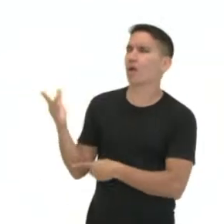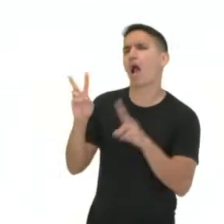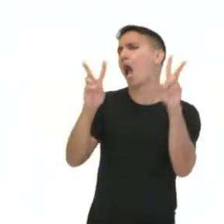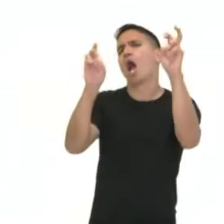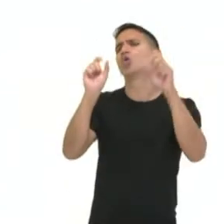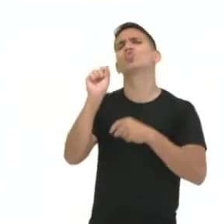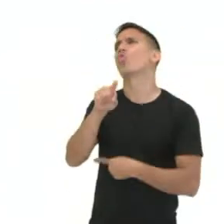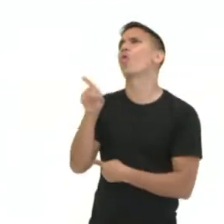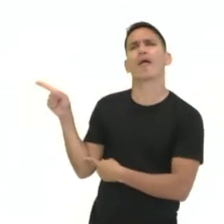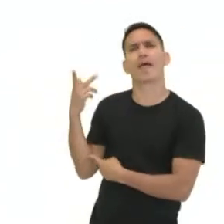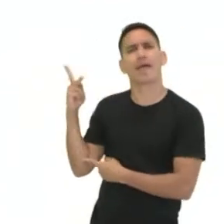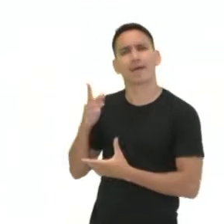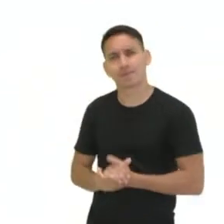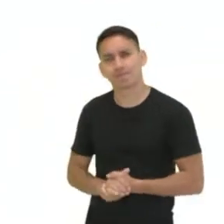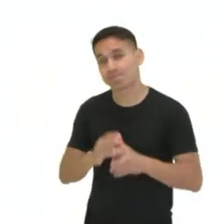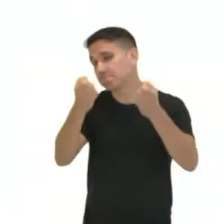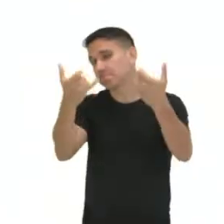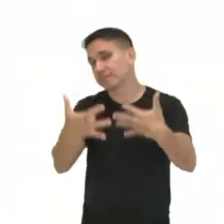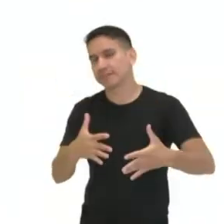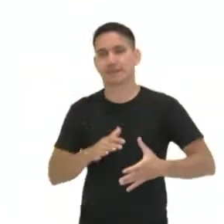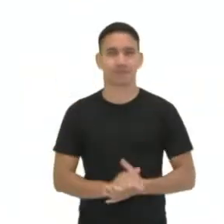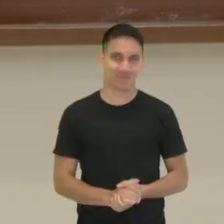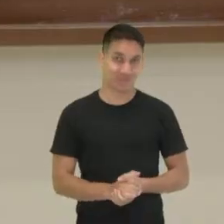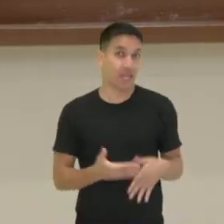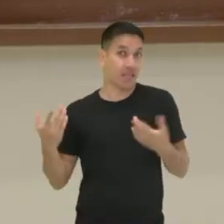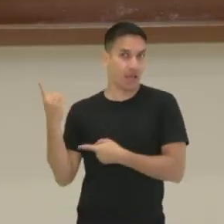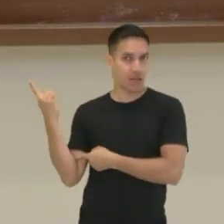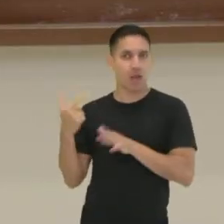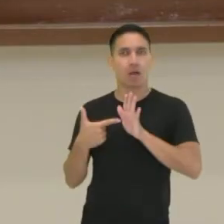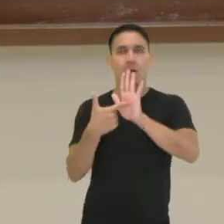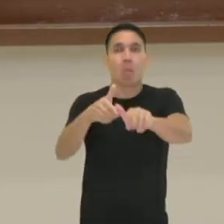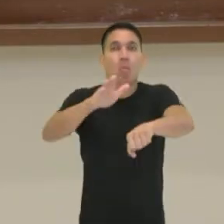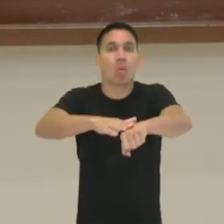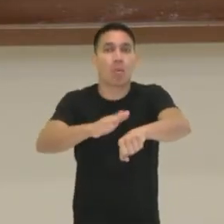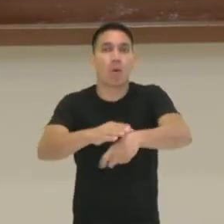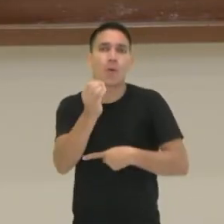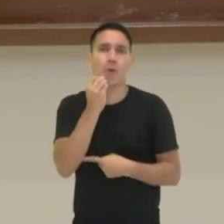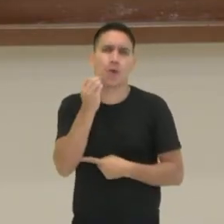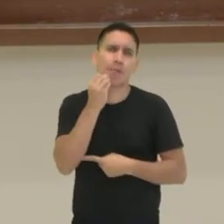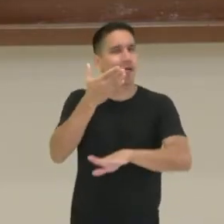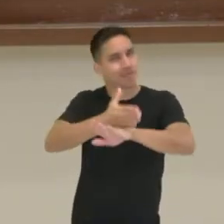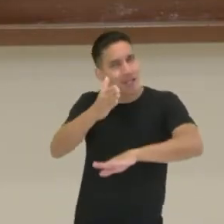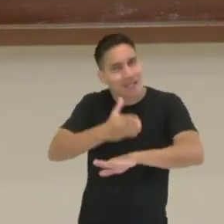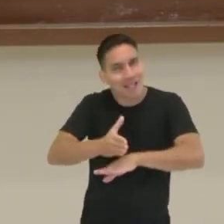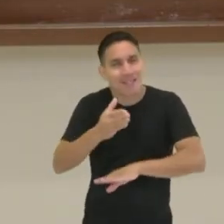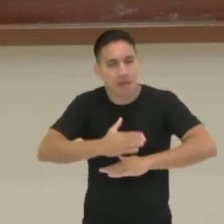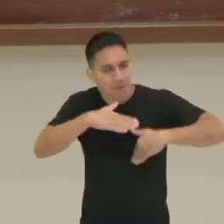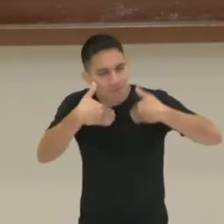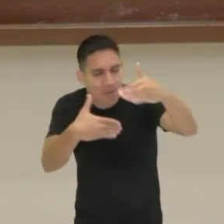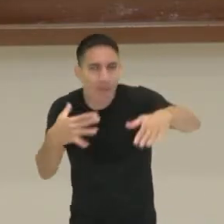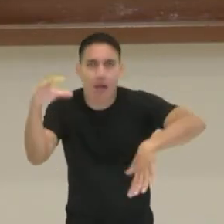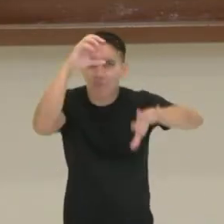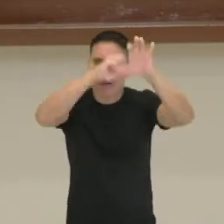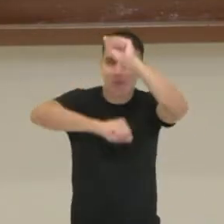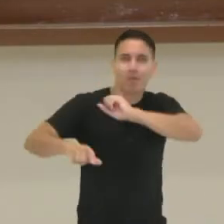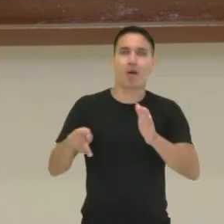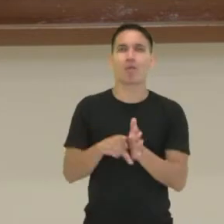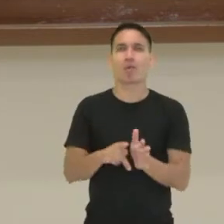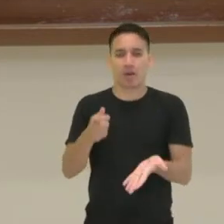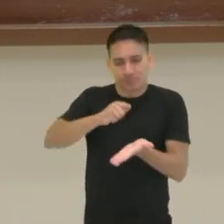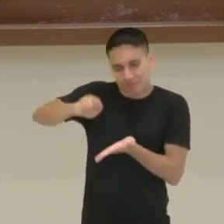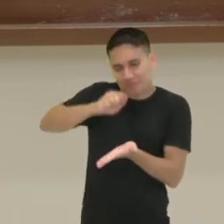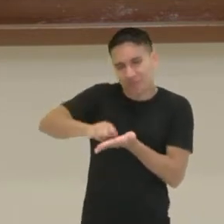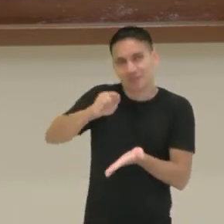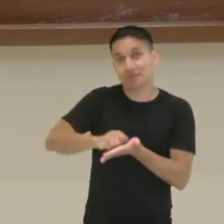em quadrinhos? Explique. Então, nós temos aqui uma oportunidade para treinar, desenvolver a proficiência na língua